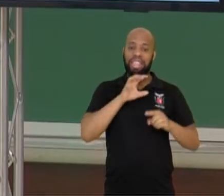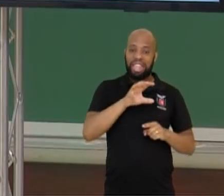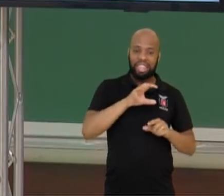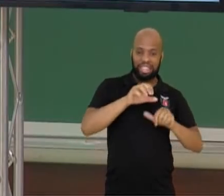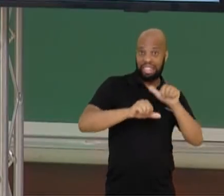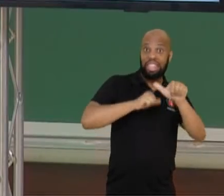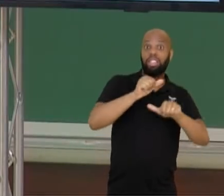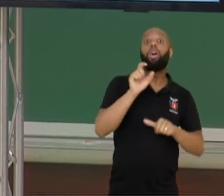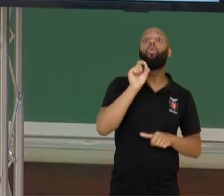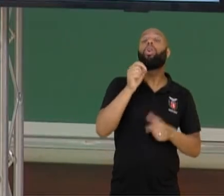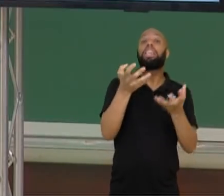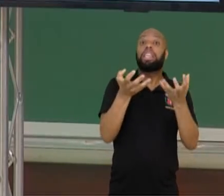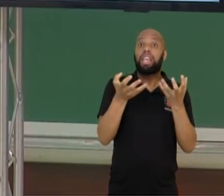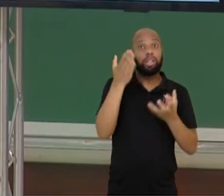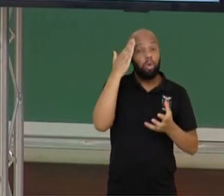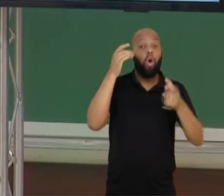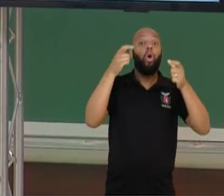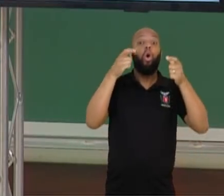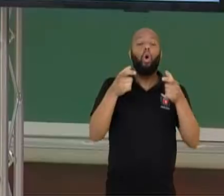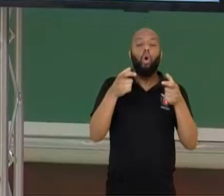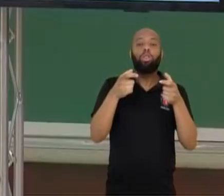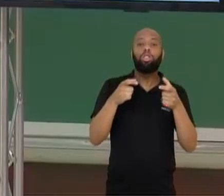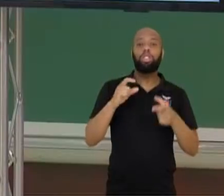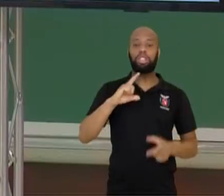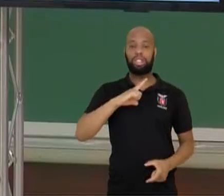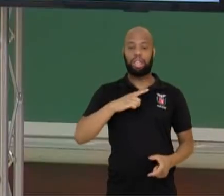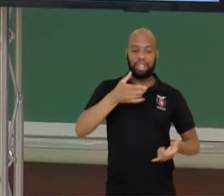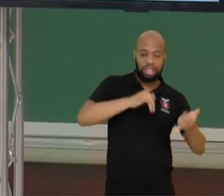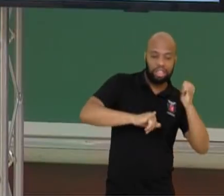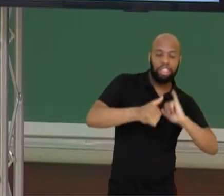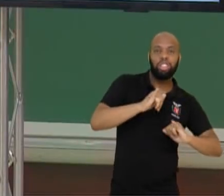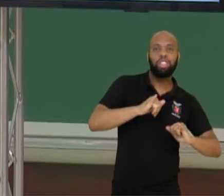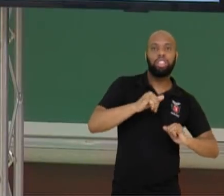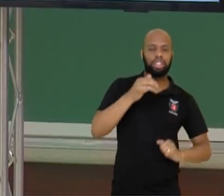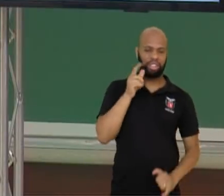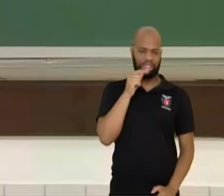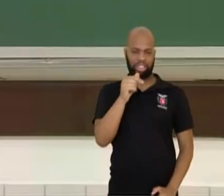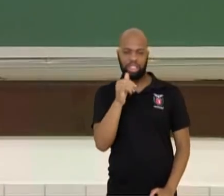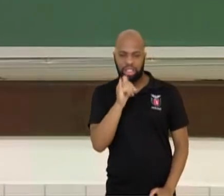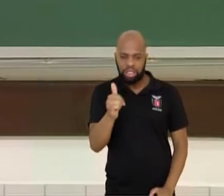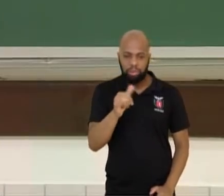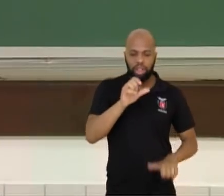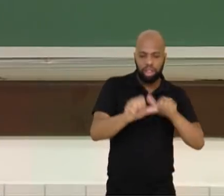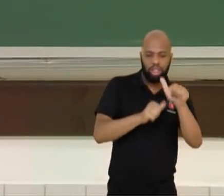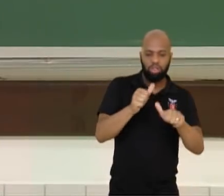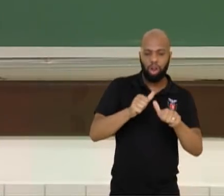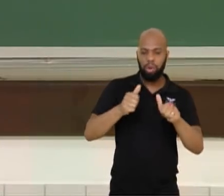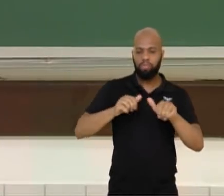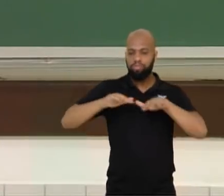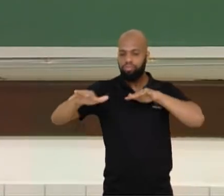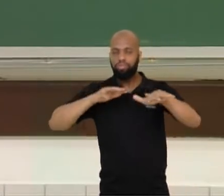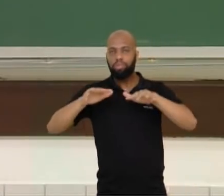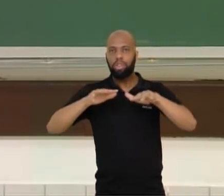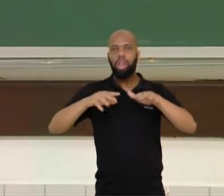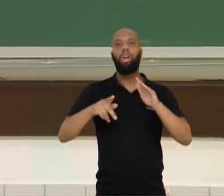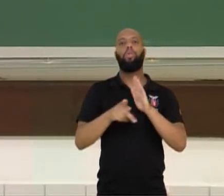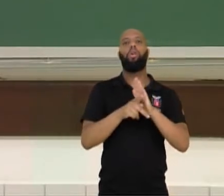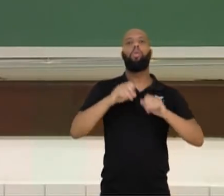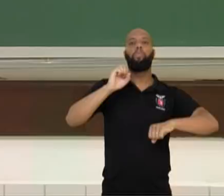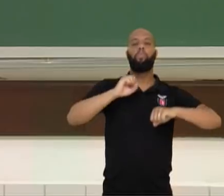Então, ele só queria saber isso. Onde que eu consigo transformar a energia química em energia mecânica? É nesse processo de combustão, tá